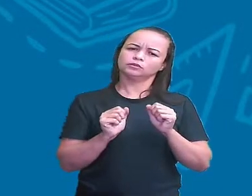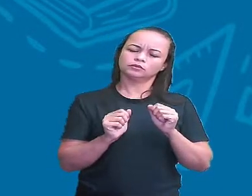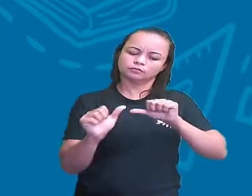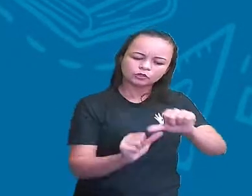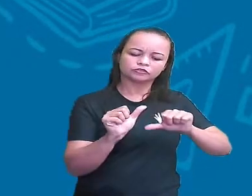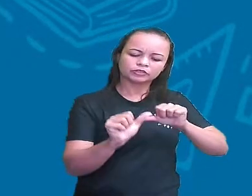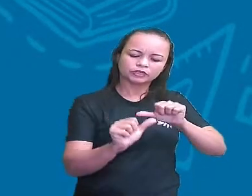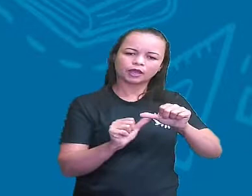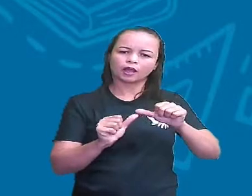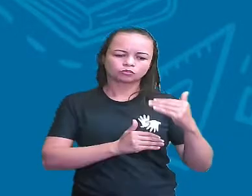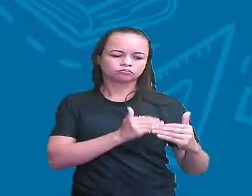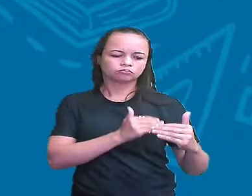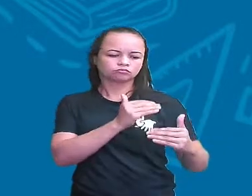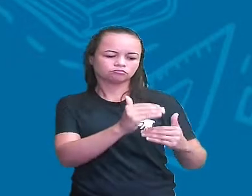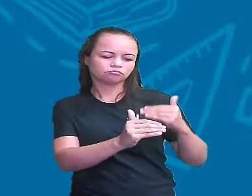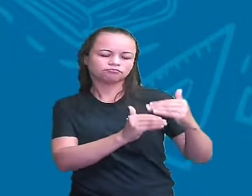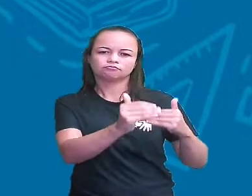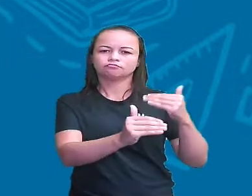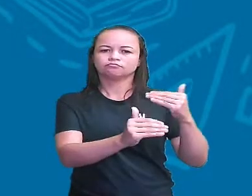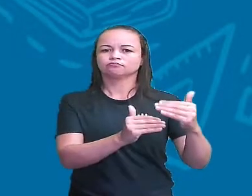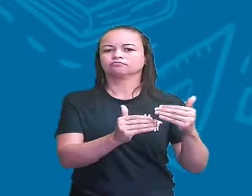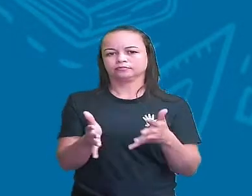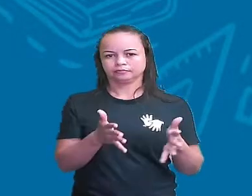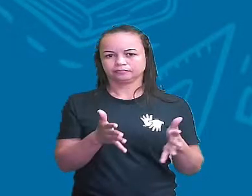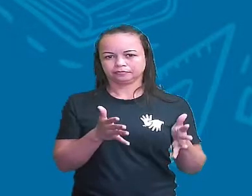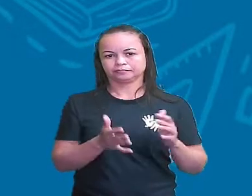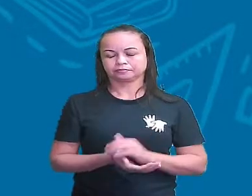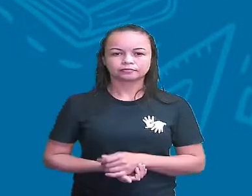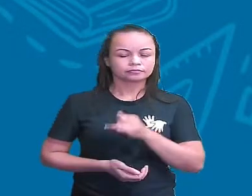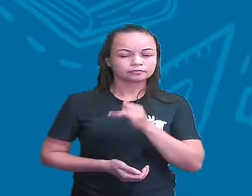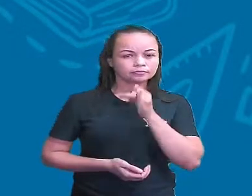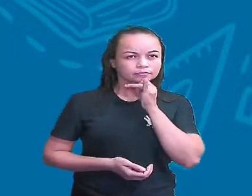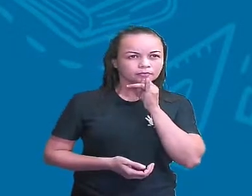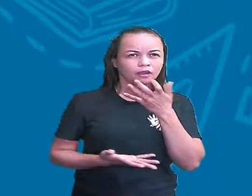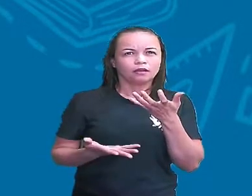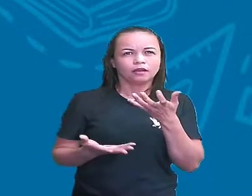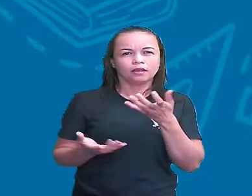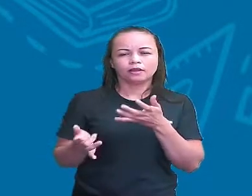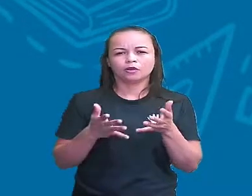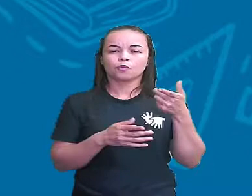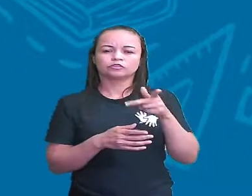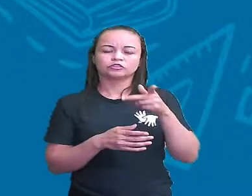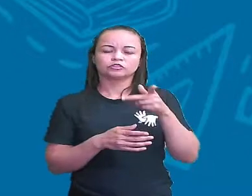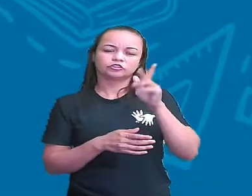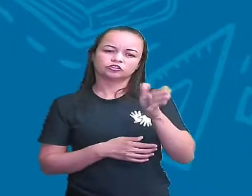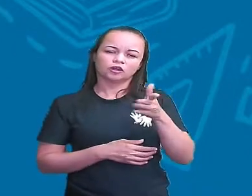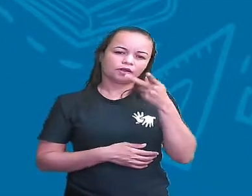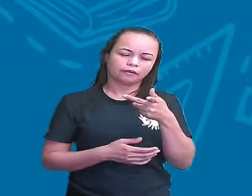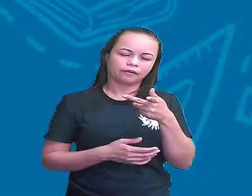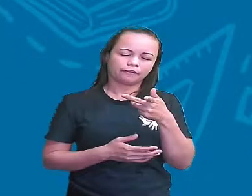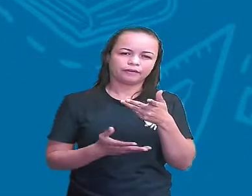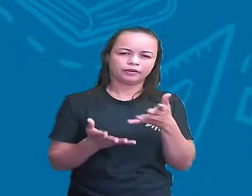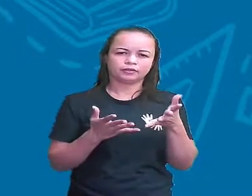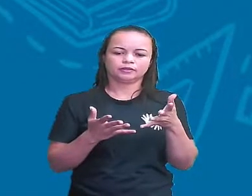modificar as próximas gerações, por exemplo, né? Então, uma coisa que eu já falei, que eu vou retomar para vocês, é que